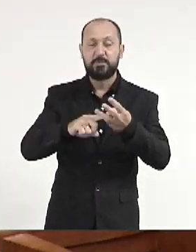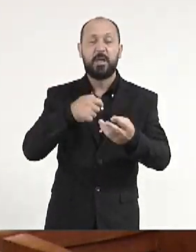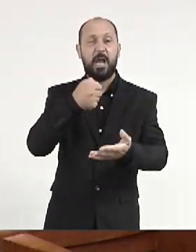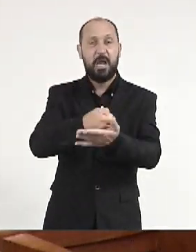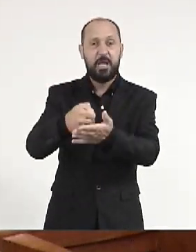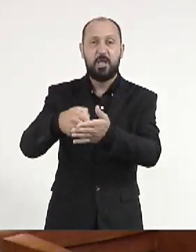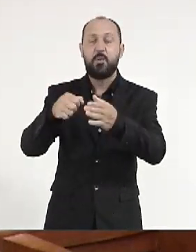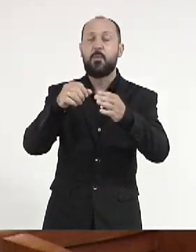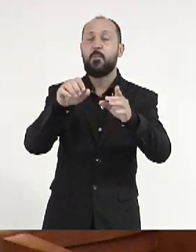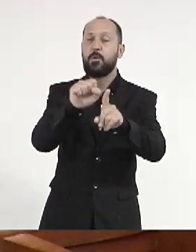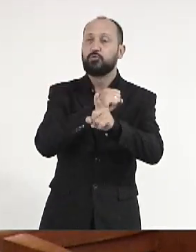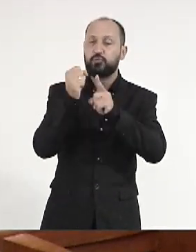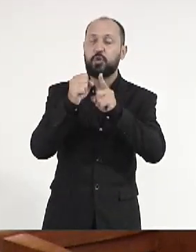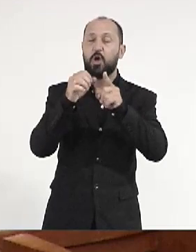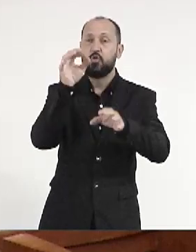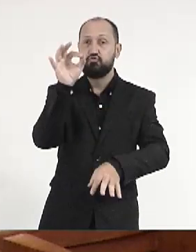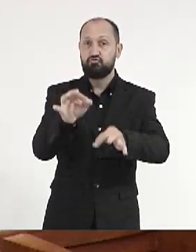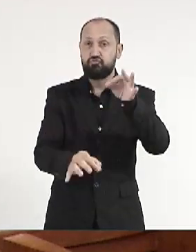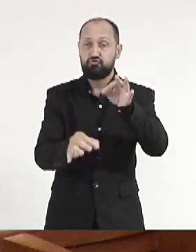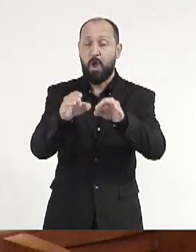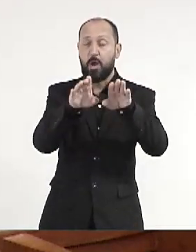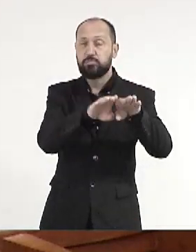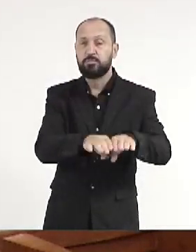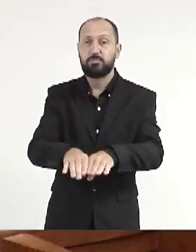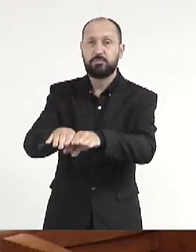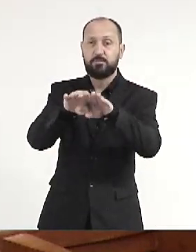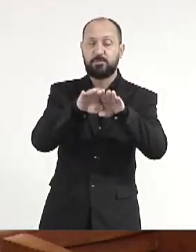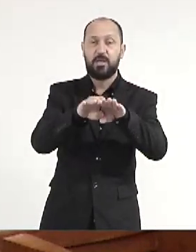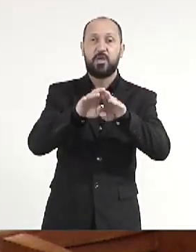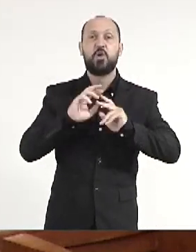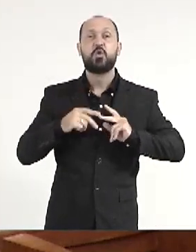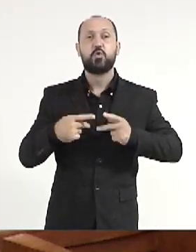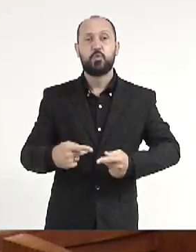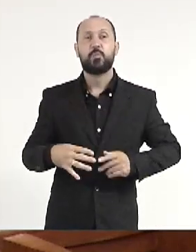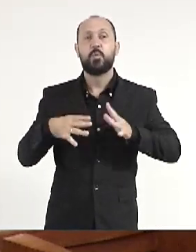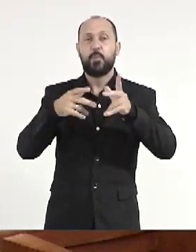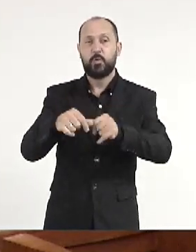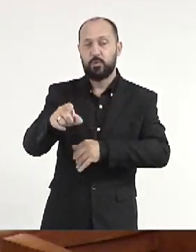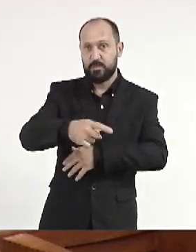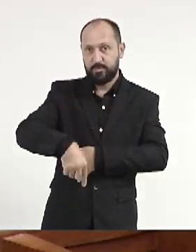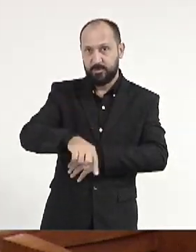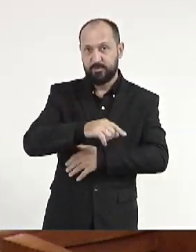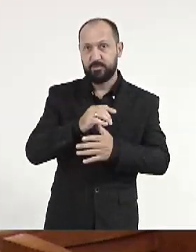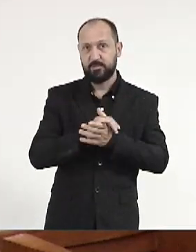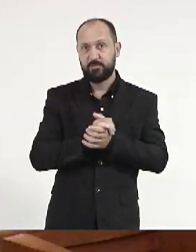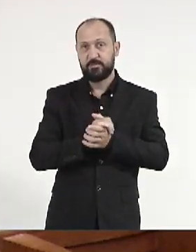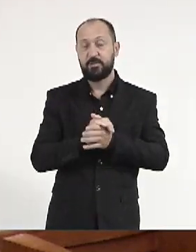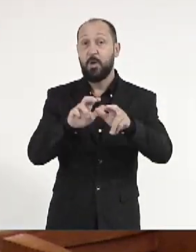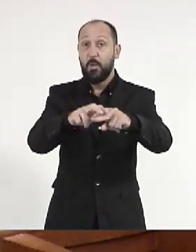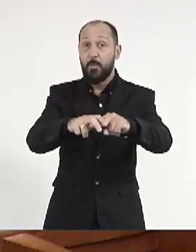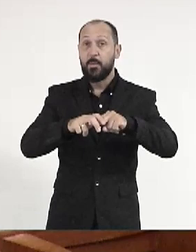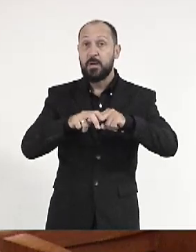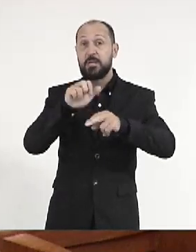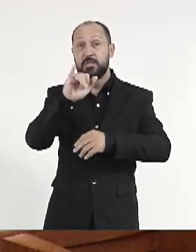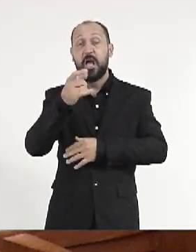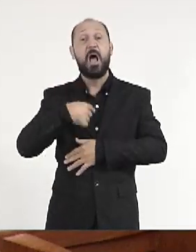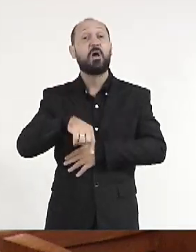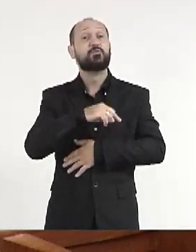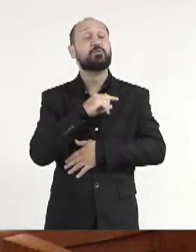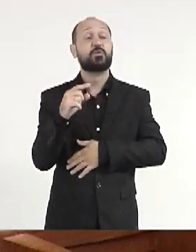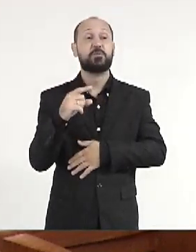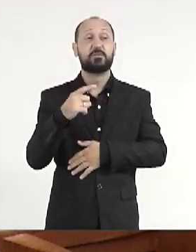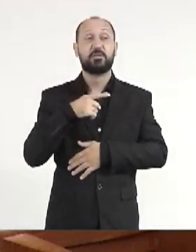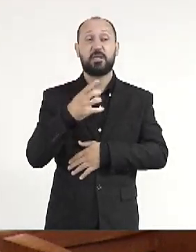garantir uma sociedade justa, igualitária e humana para todas as pessoas. Portanto, se nós